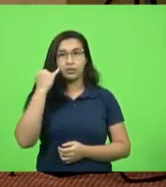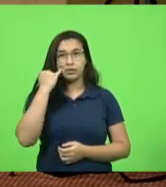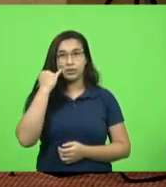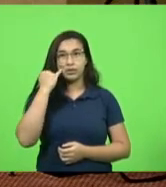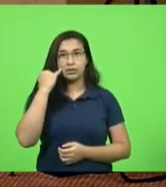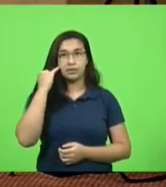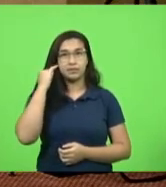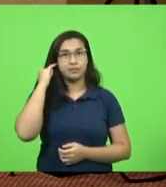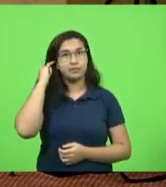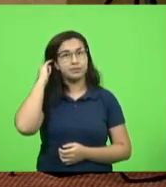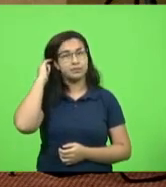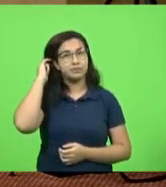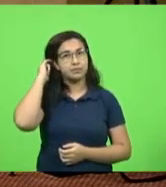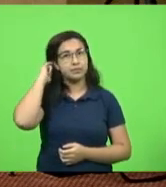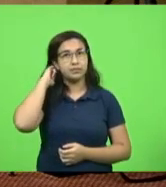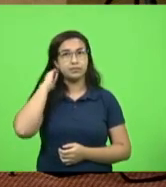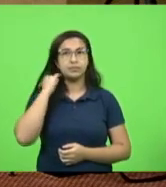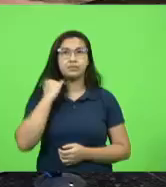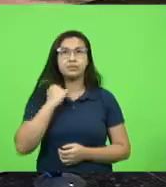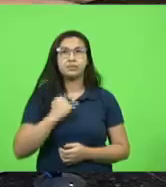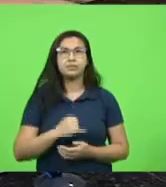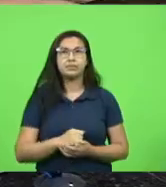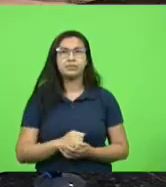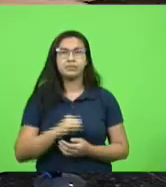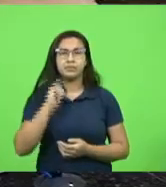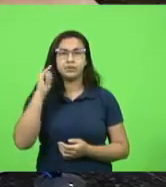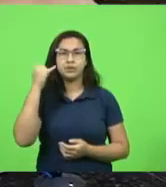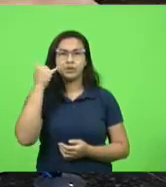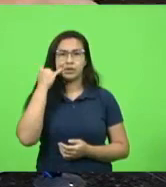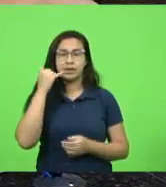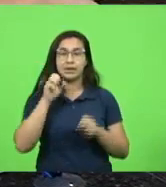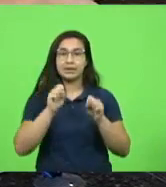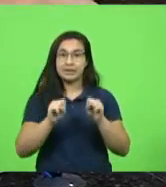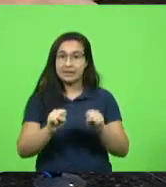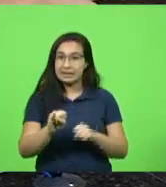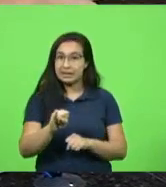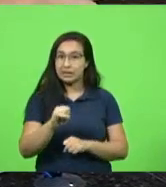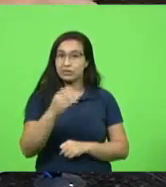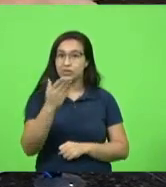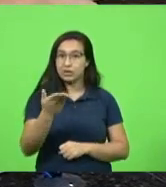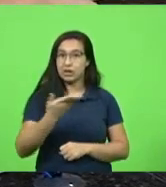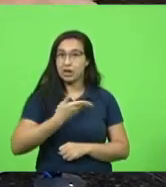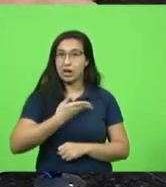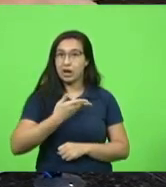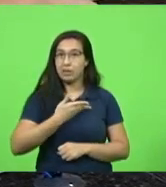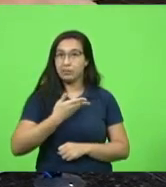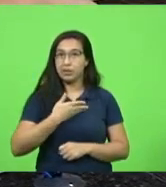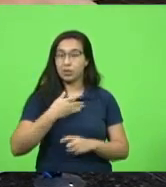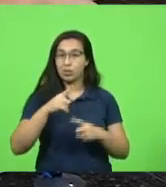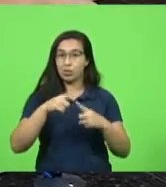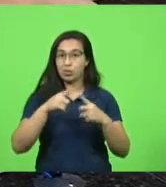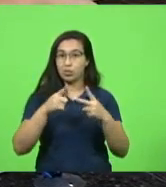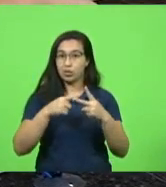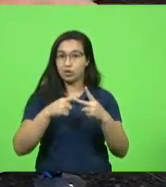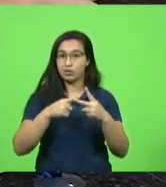discutir. Deputado Gessé Lopes, se fosse o amigo Gessé Lopes que, por duas oportunidades, falasse aqui dentro do departamento